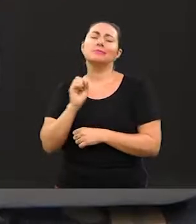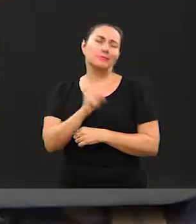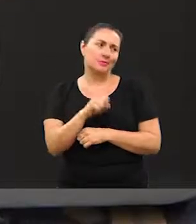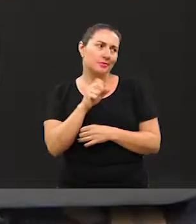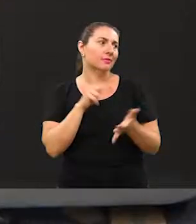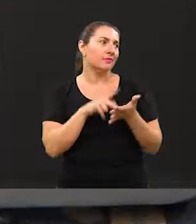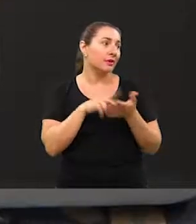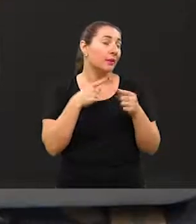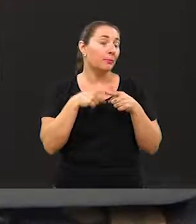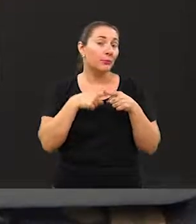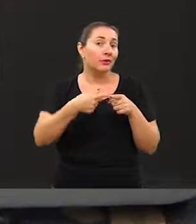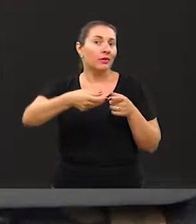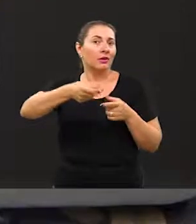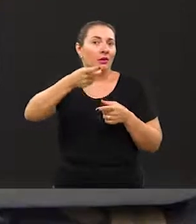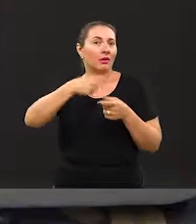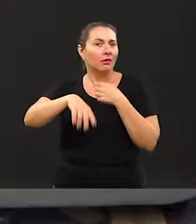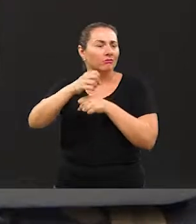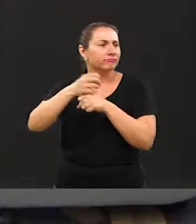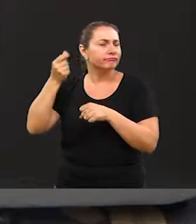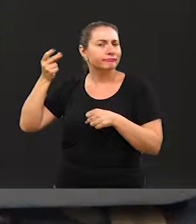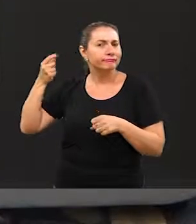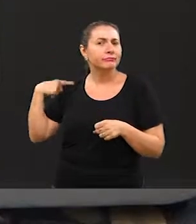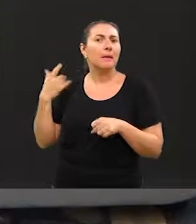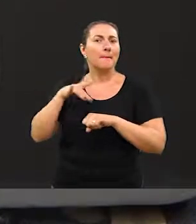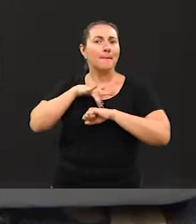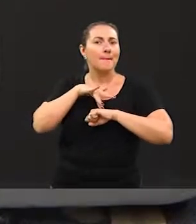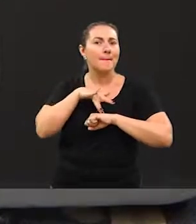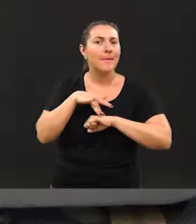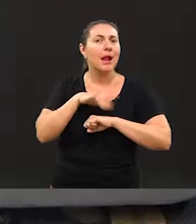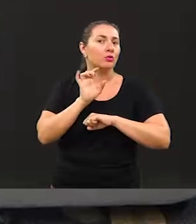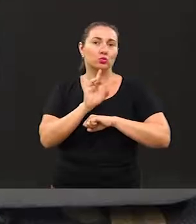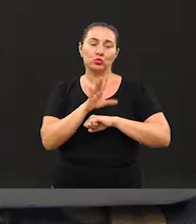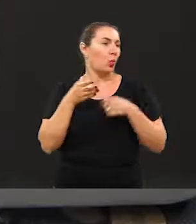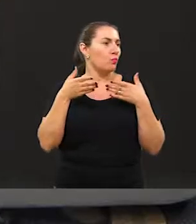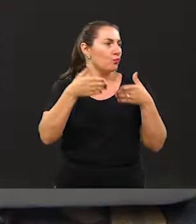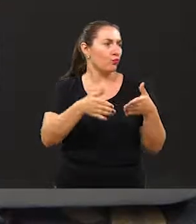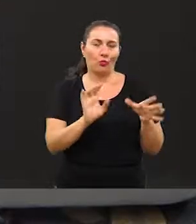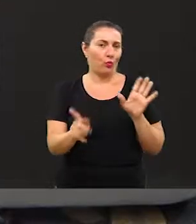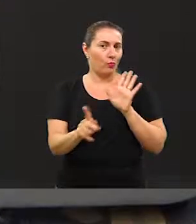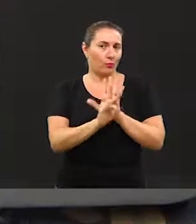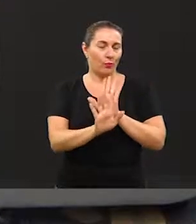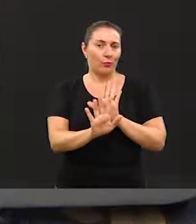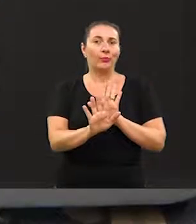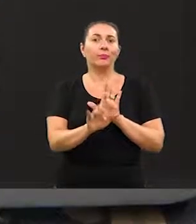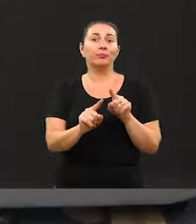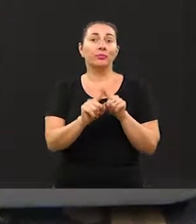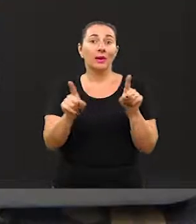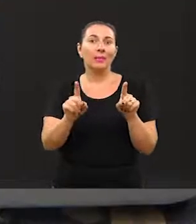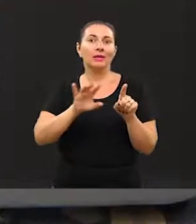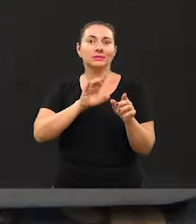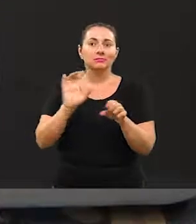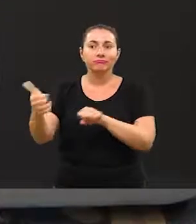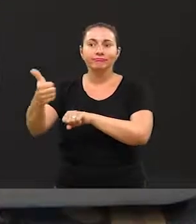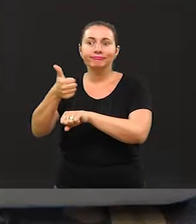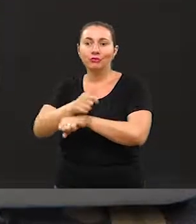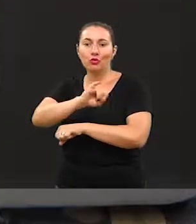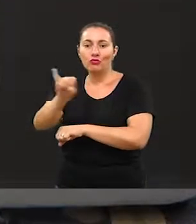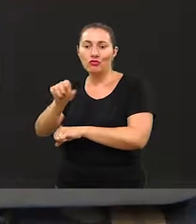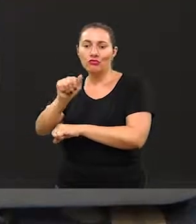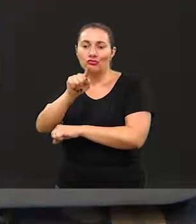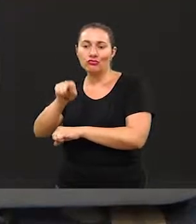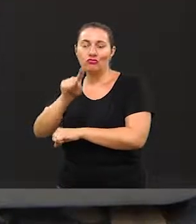balé era muito, muito, não que tava na moda, mas uma vez praticamente só existia balé pra se fazer, Balé clássico. E aí o jazz